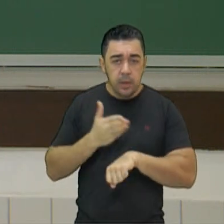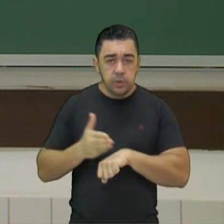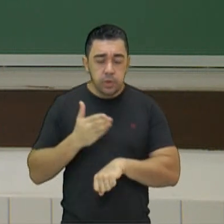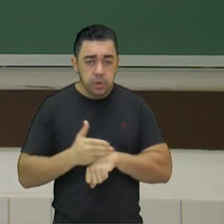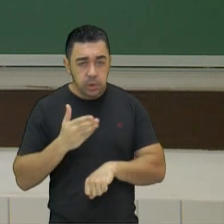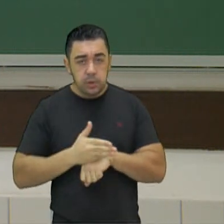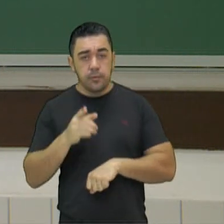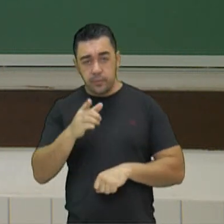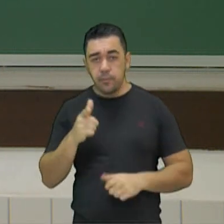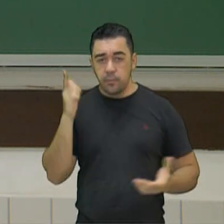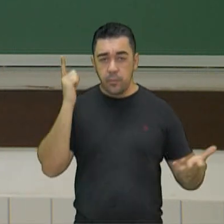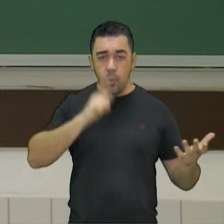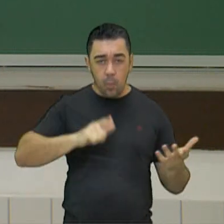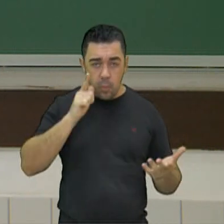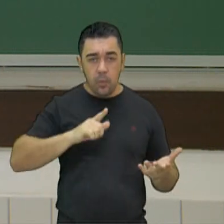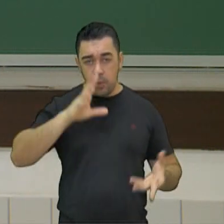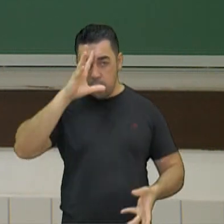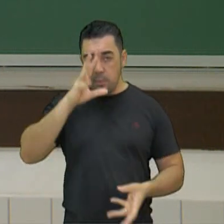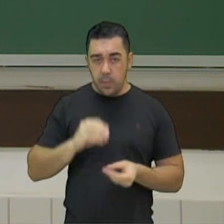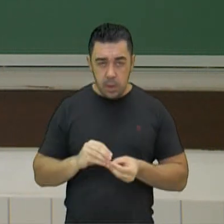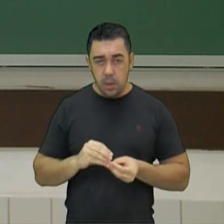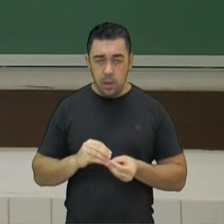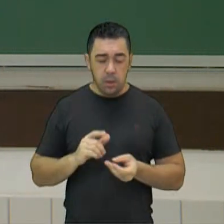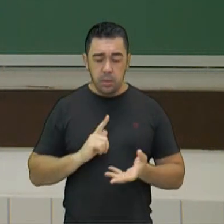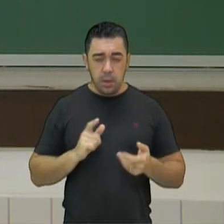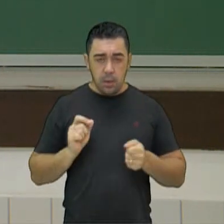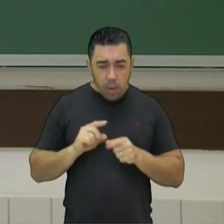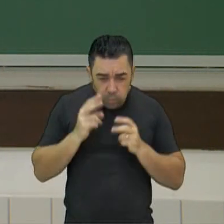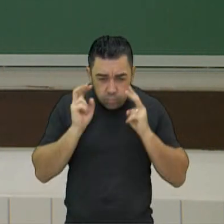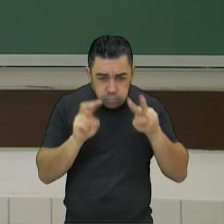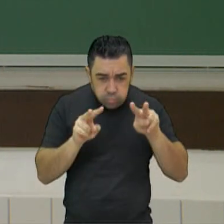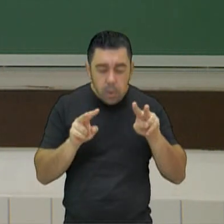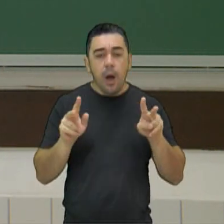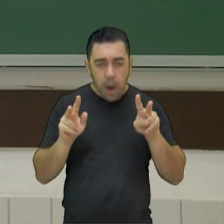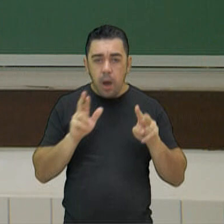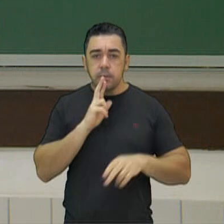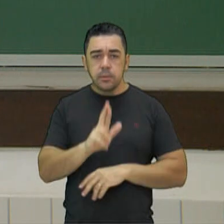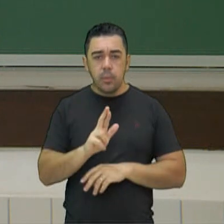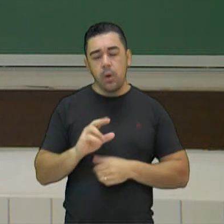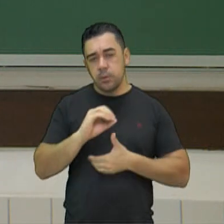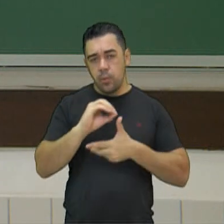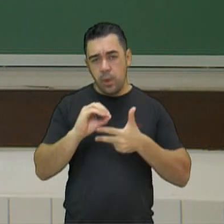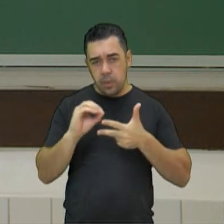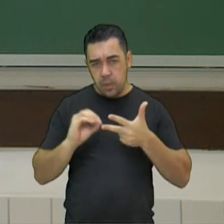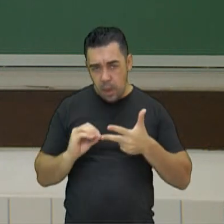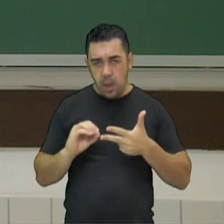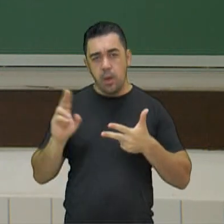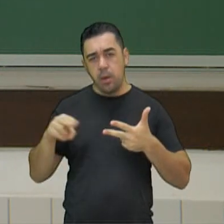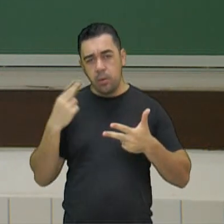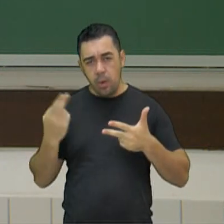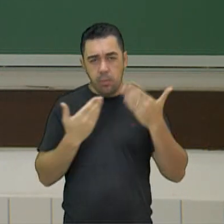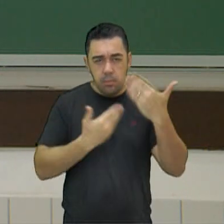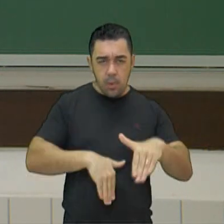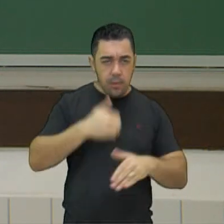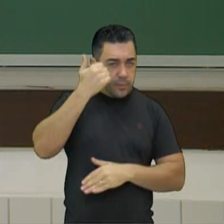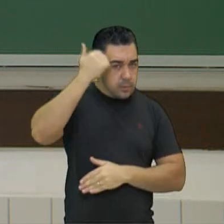com certeza vai conseguir economizar tempo na hora que você for fazer uma questão de Enem ou de vestibular ou qualquer outro teste. Tudo